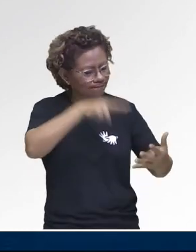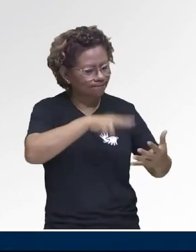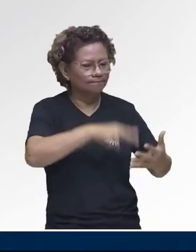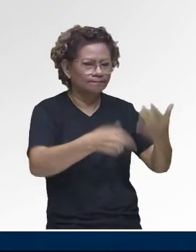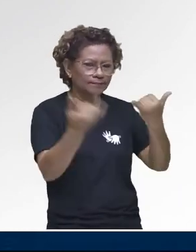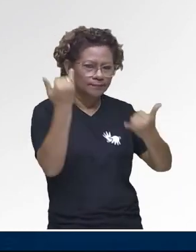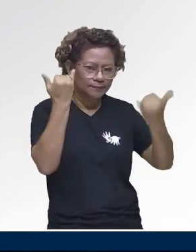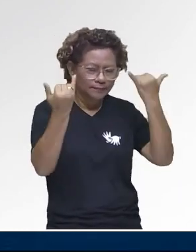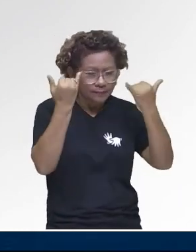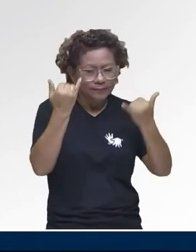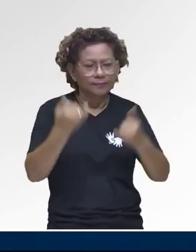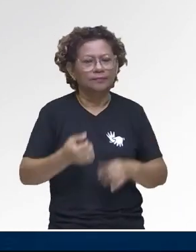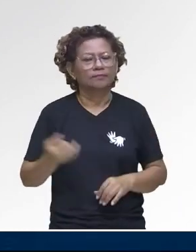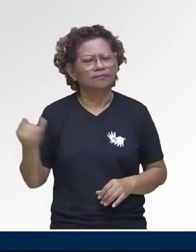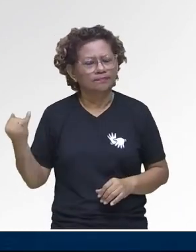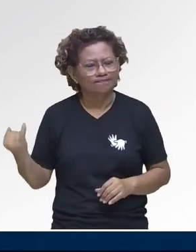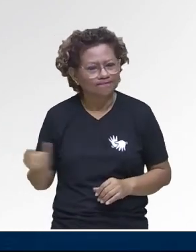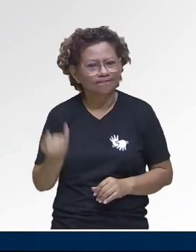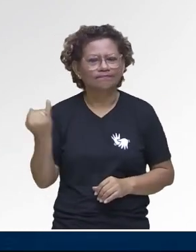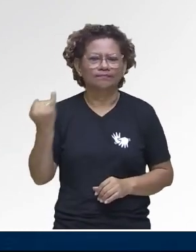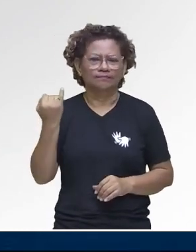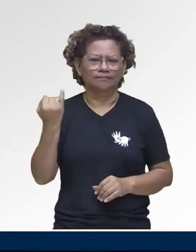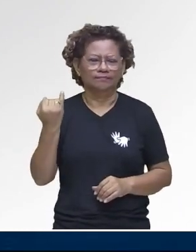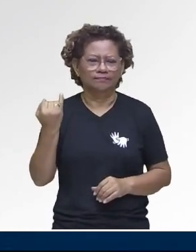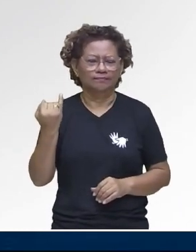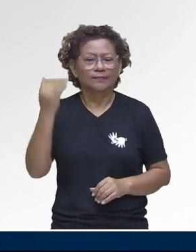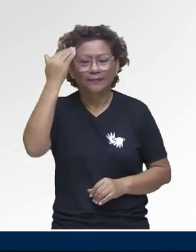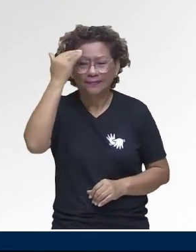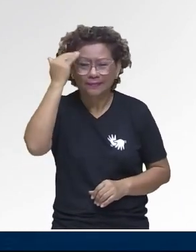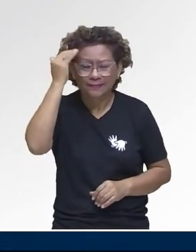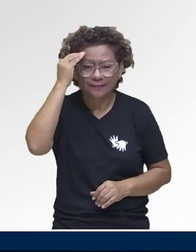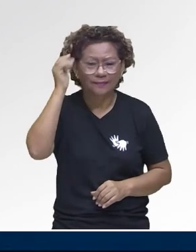Refaçam os cálculos, interpretem a situação problema, é muito